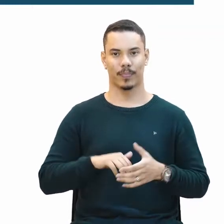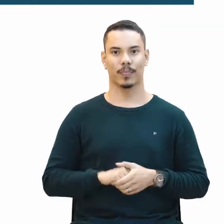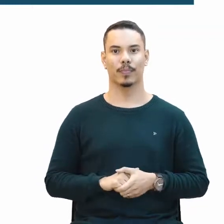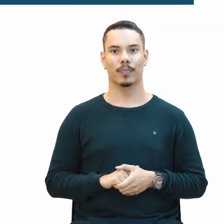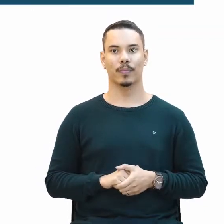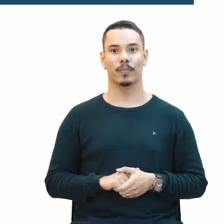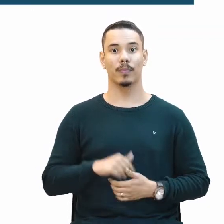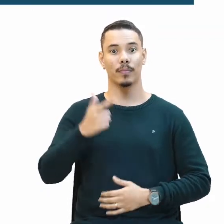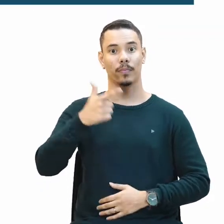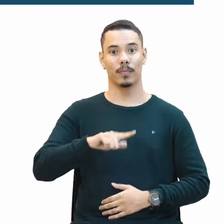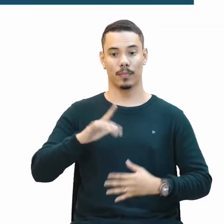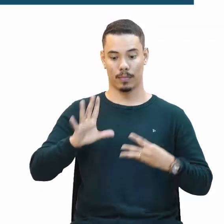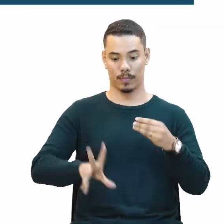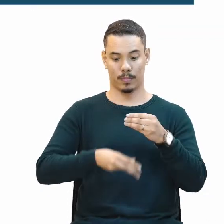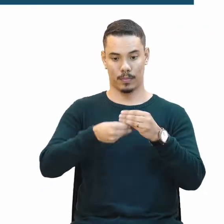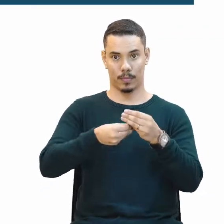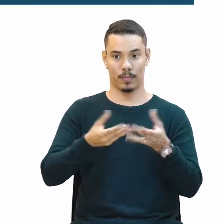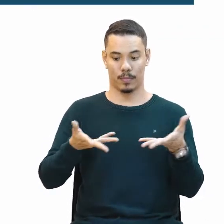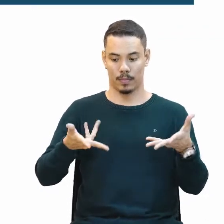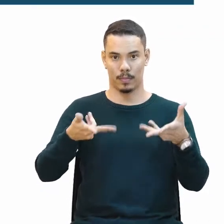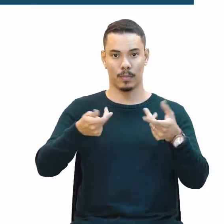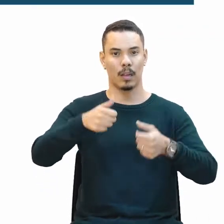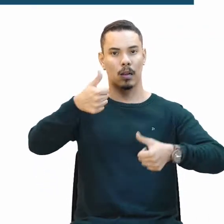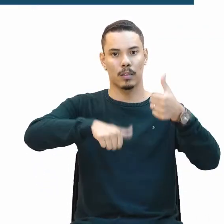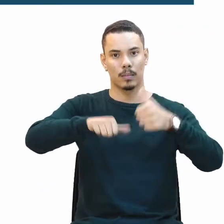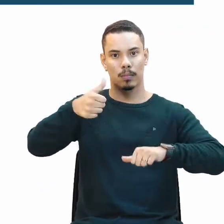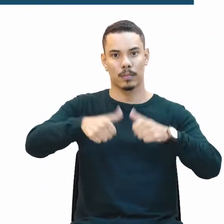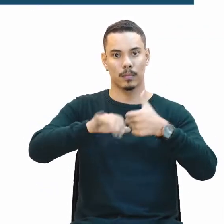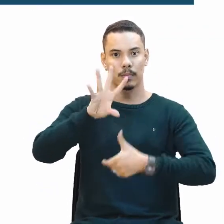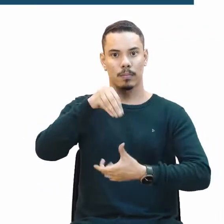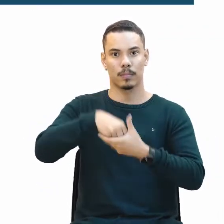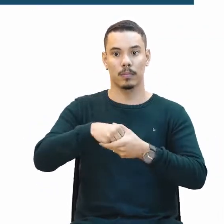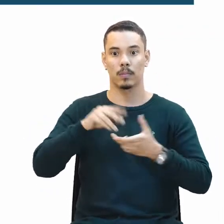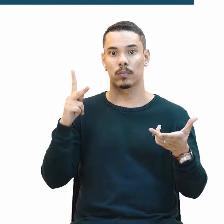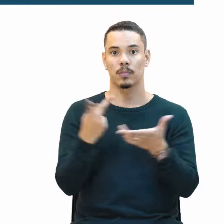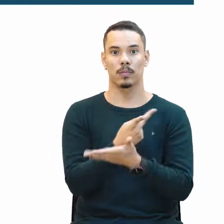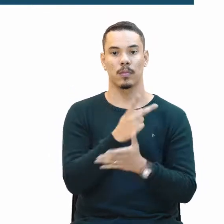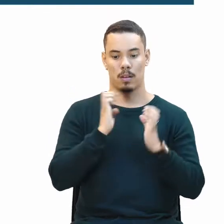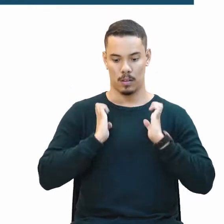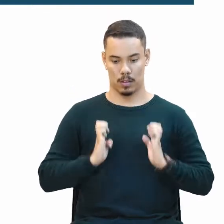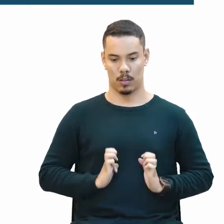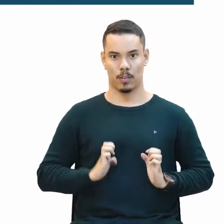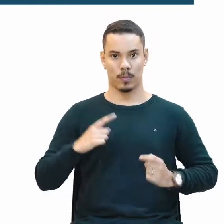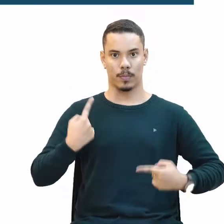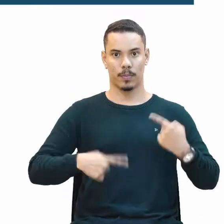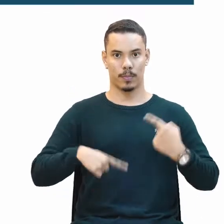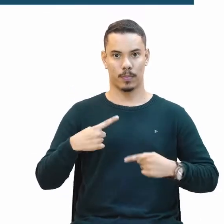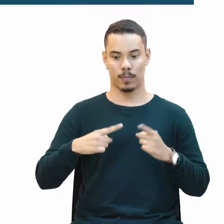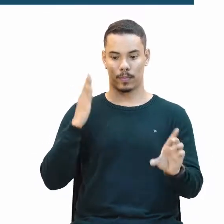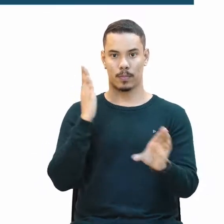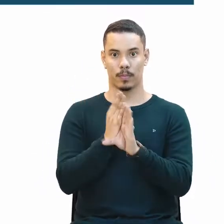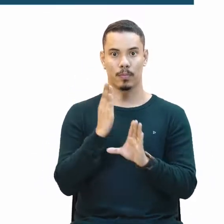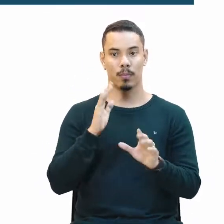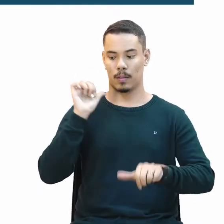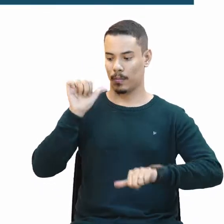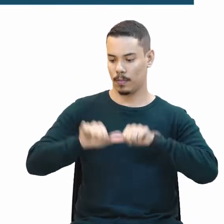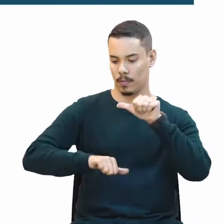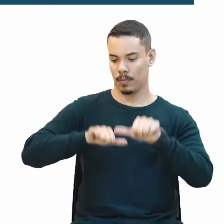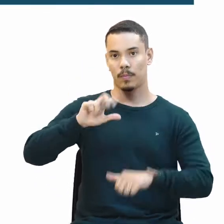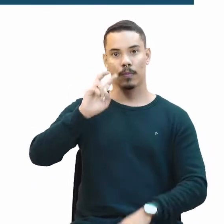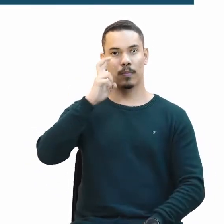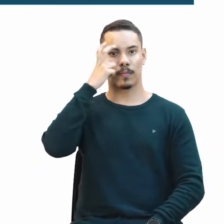uma habilidade aqui, analisar e avaliar os impasses ético-políticos decorrentes das transformações